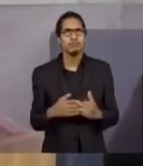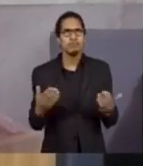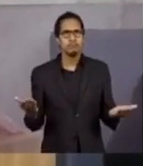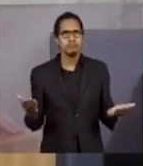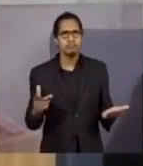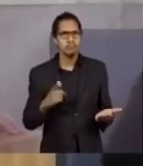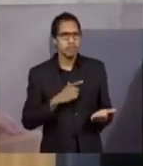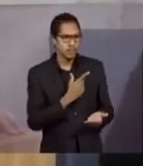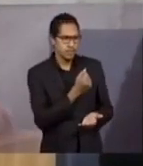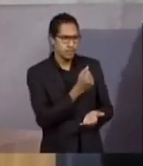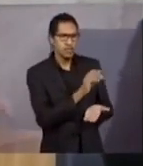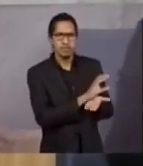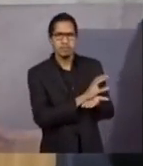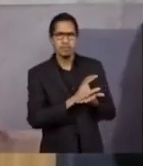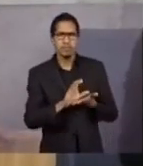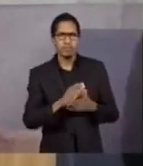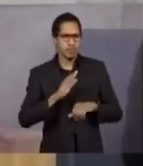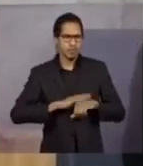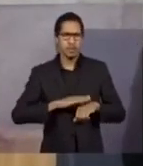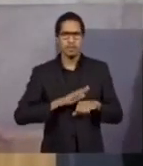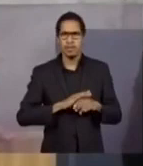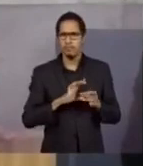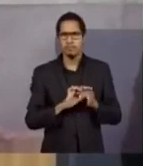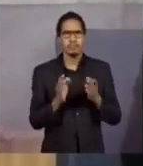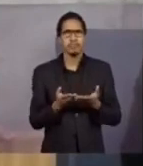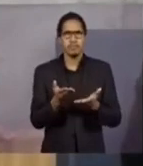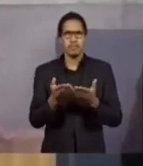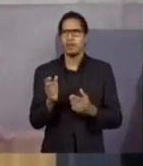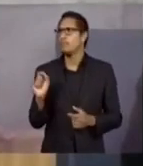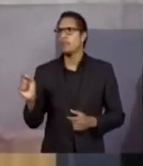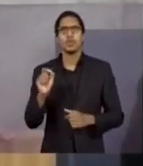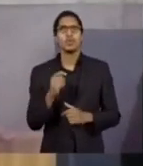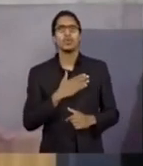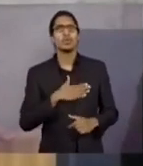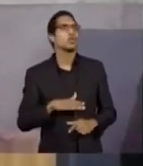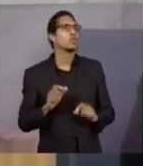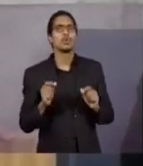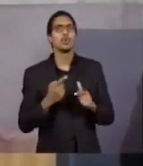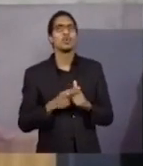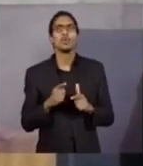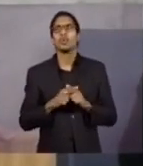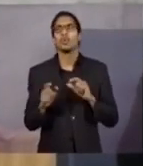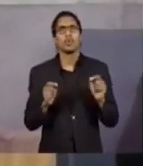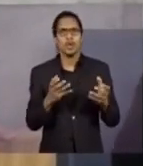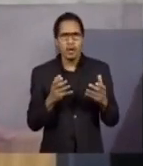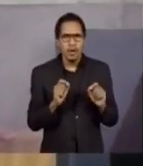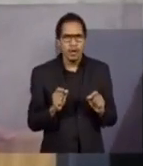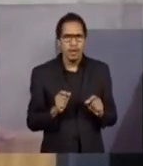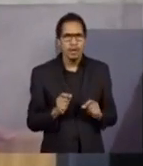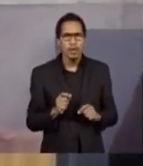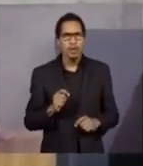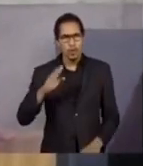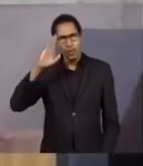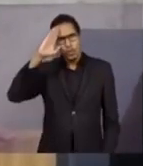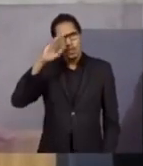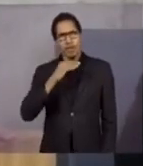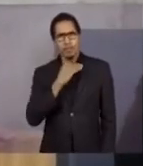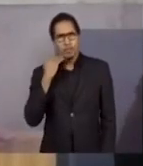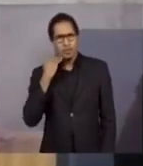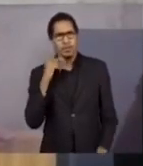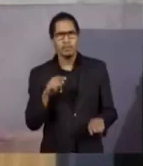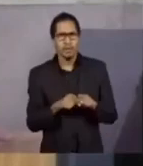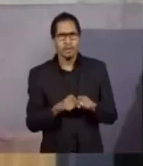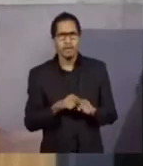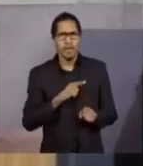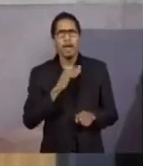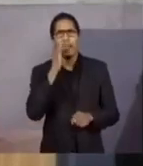disponibilizando a verba que veio para a gente, para mim aqui, por que a senhora não gostou? Qual é o problema? O senhor quer o quê? Que o guarda morra? O senhor quer que ele ataque